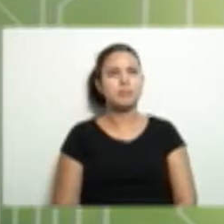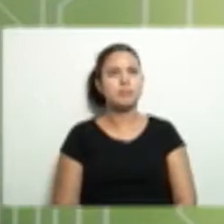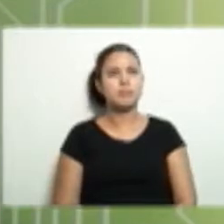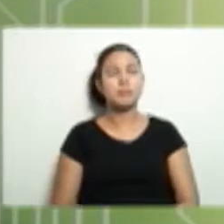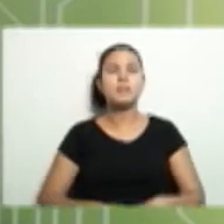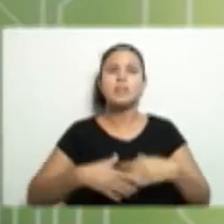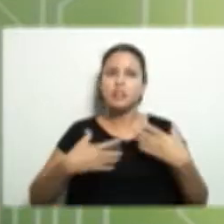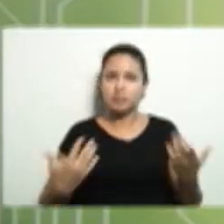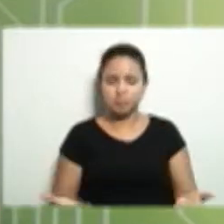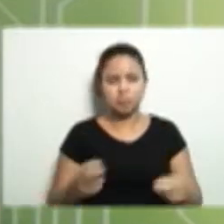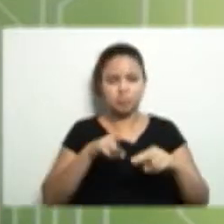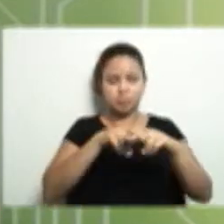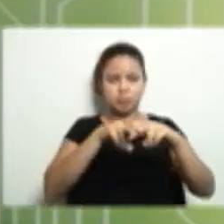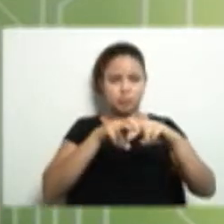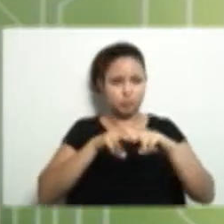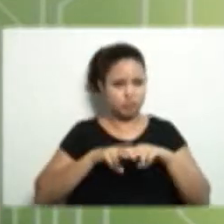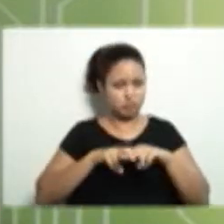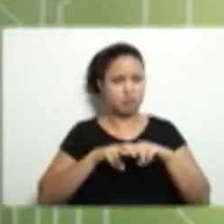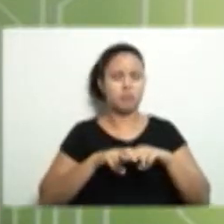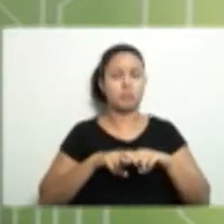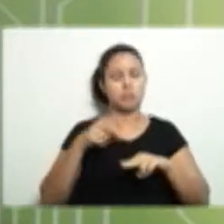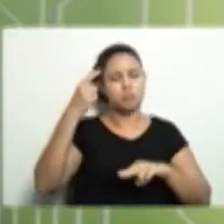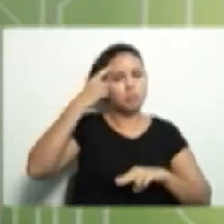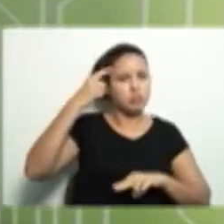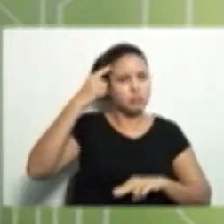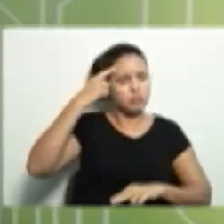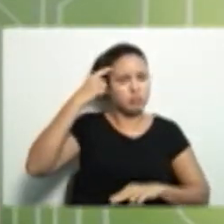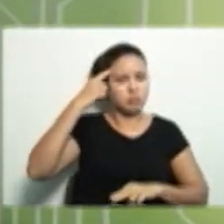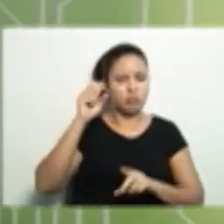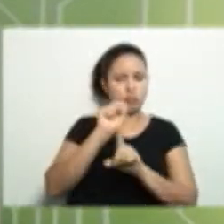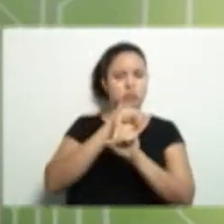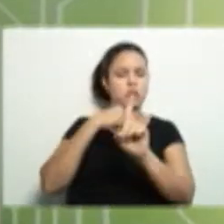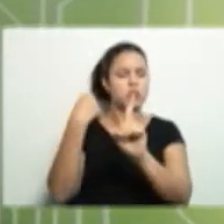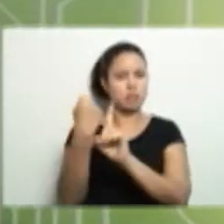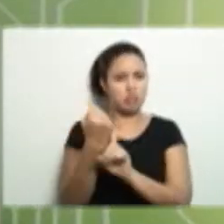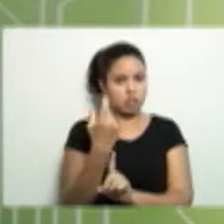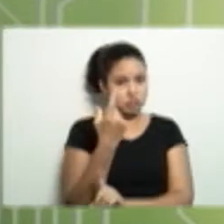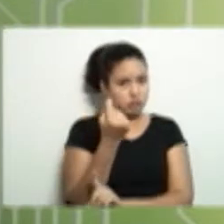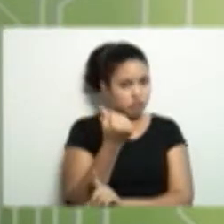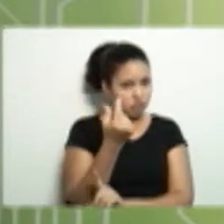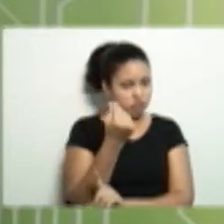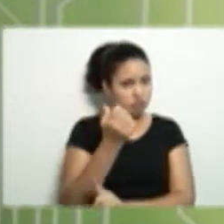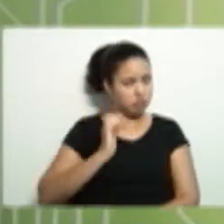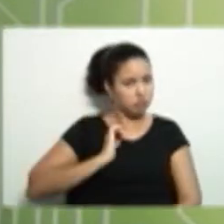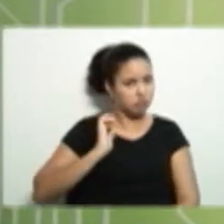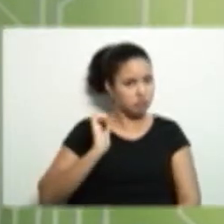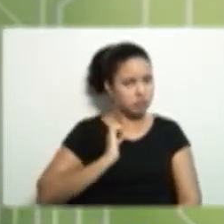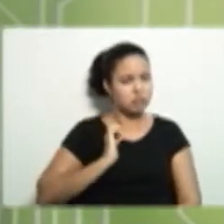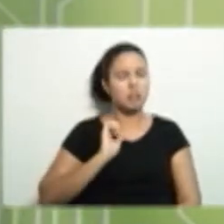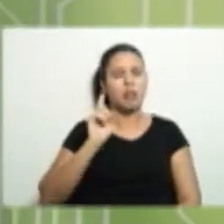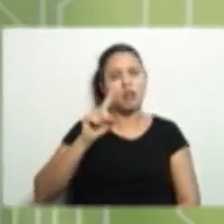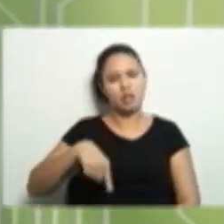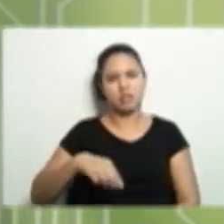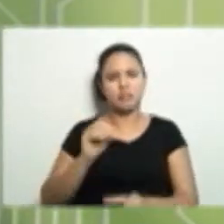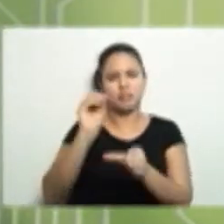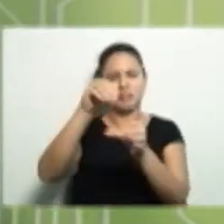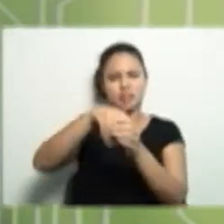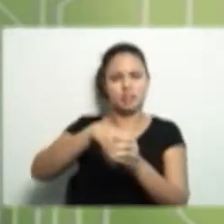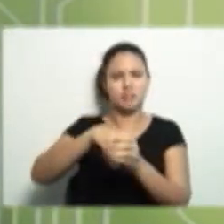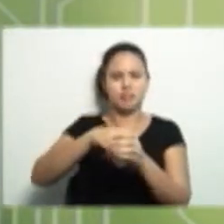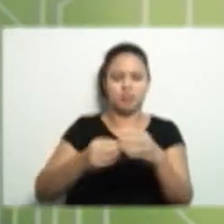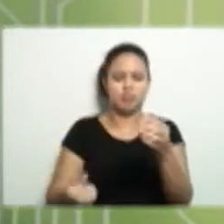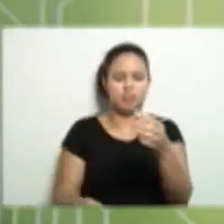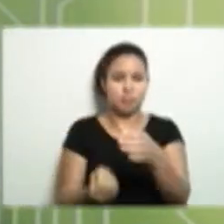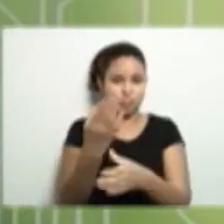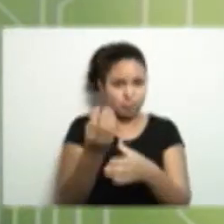Por isso, gente, enriquecer como sociedade envolve produzir mais bens e serviços. E produzir mais bens e serviços pode ser feito de uma